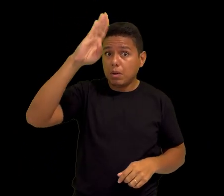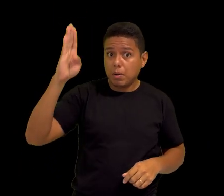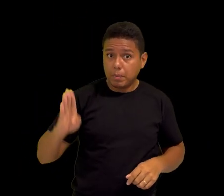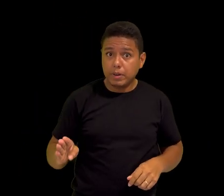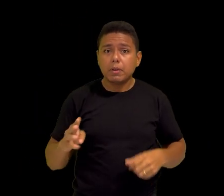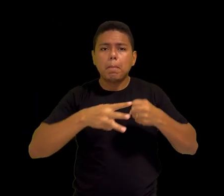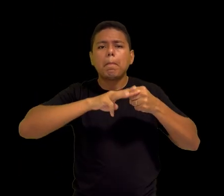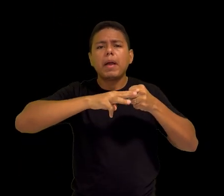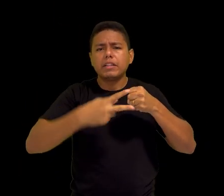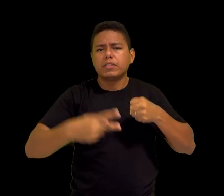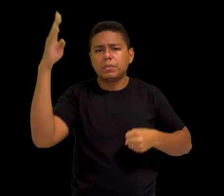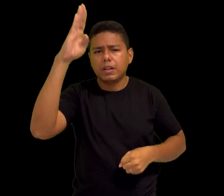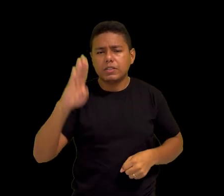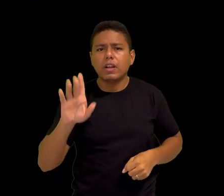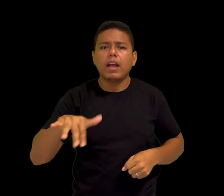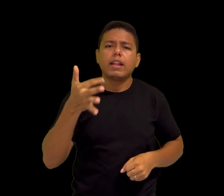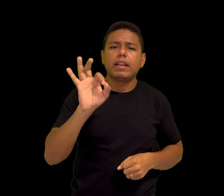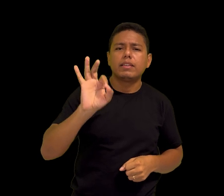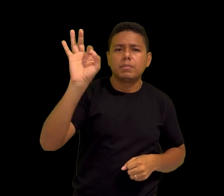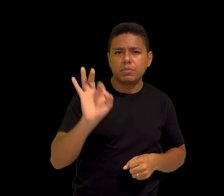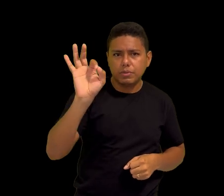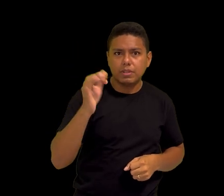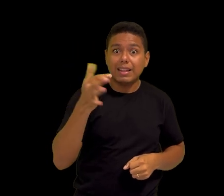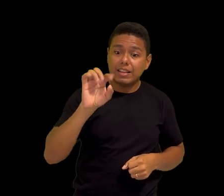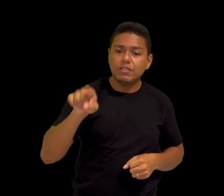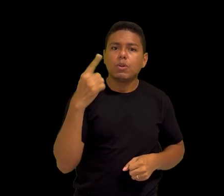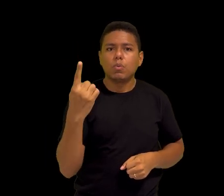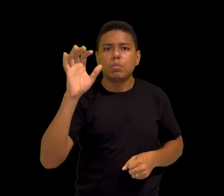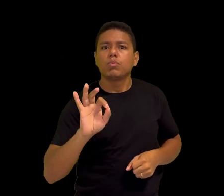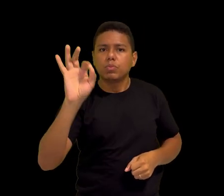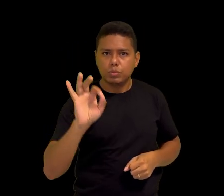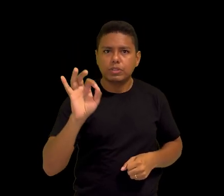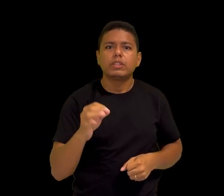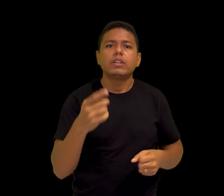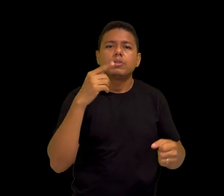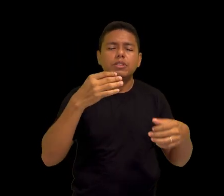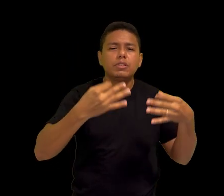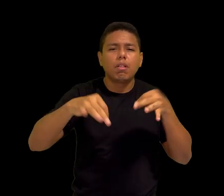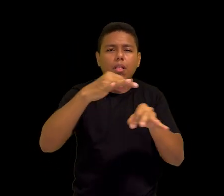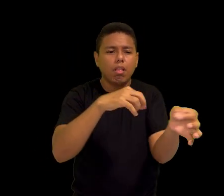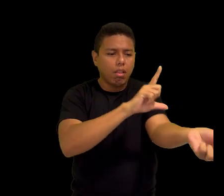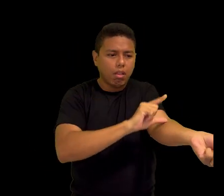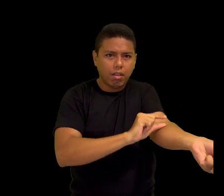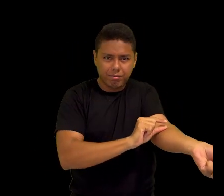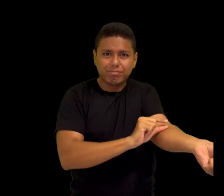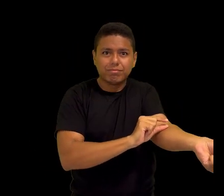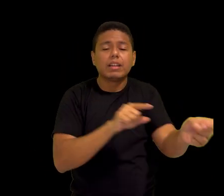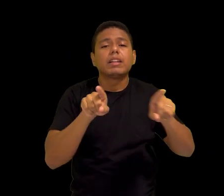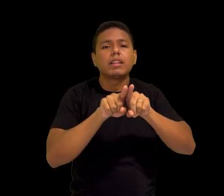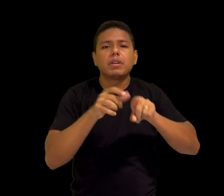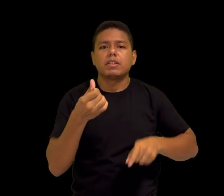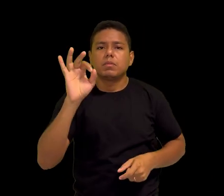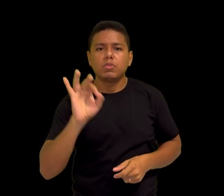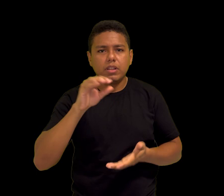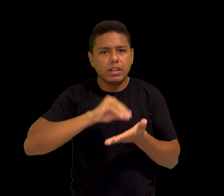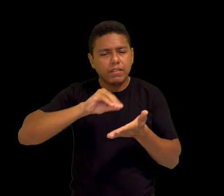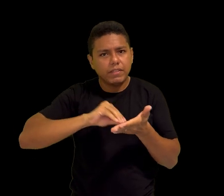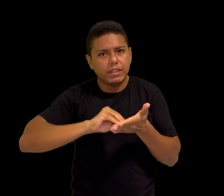né, a média brasileira foi de 10%, 10,1%, né, de anemia, 6% de deficiência de vitamina